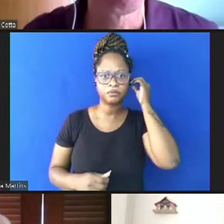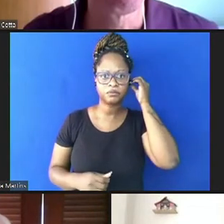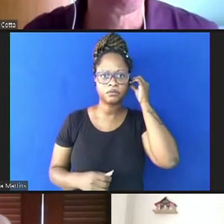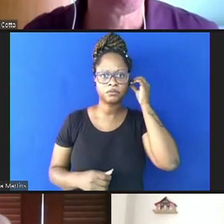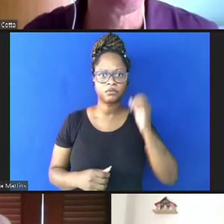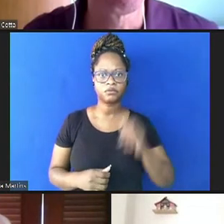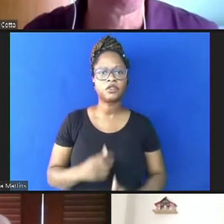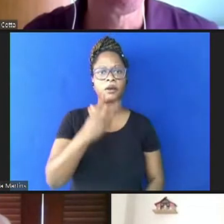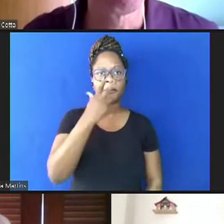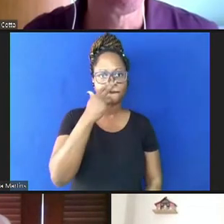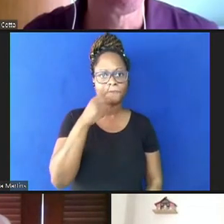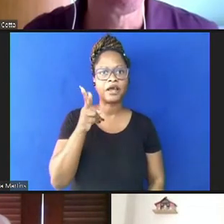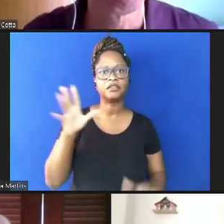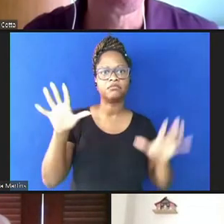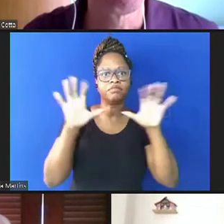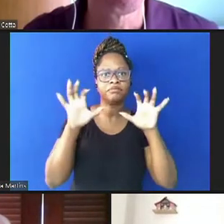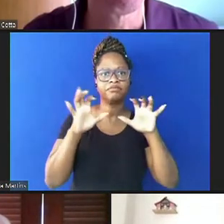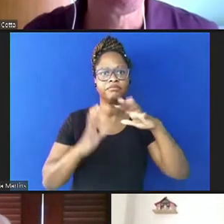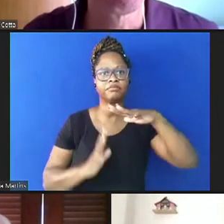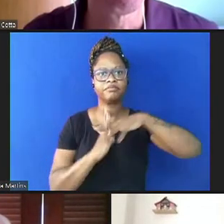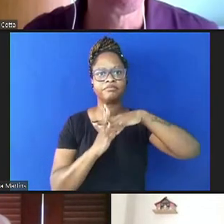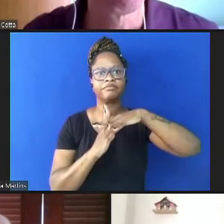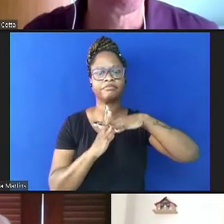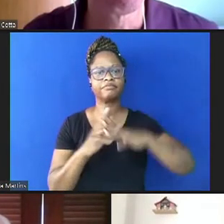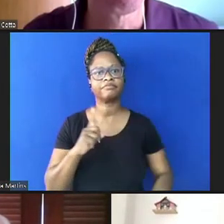Parece que ele congelou.